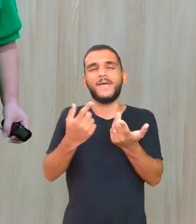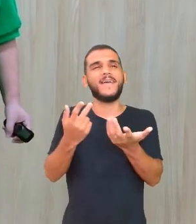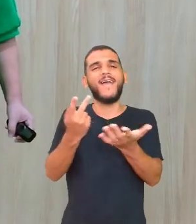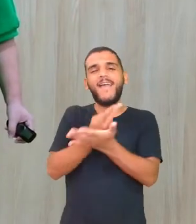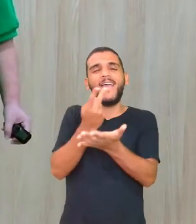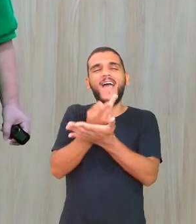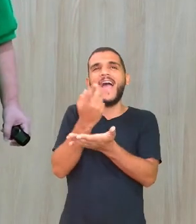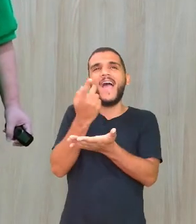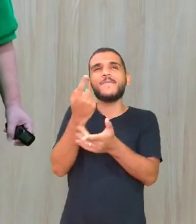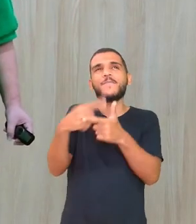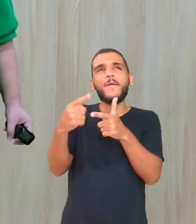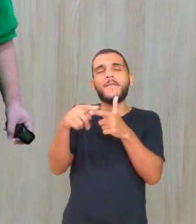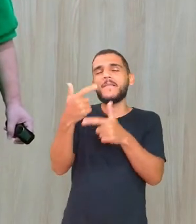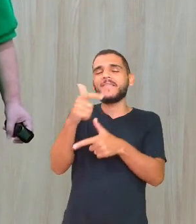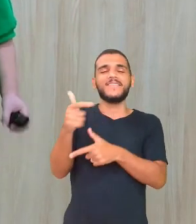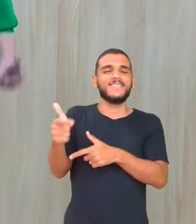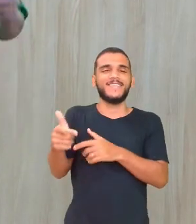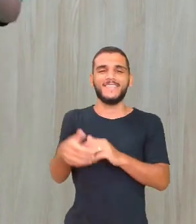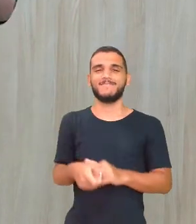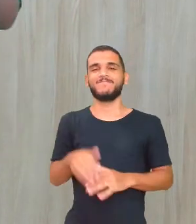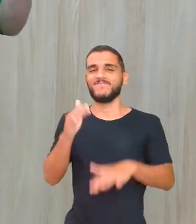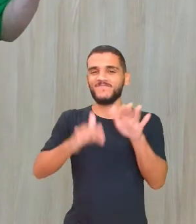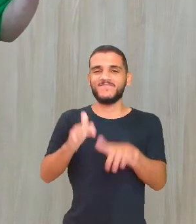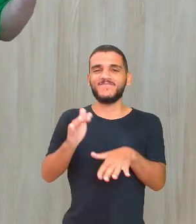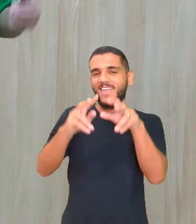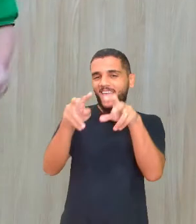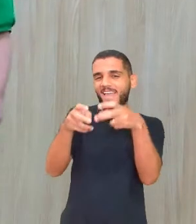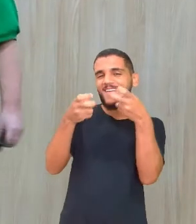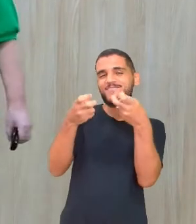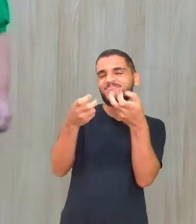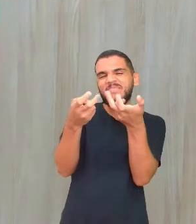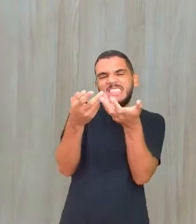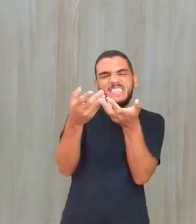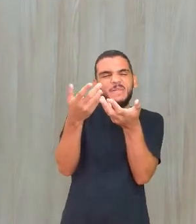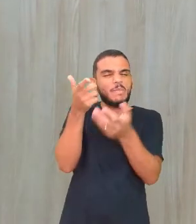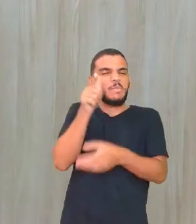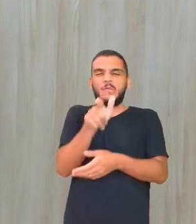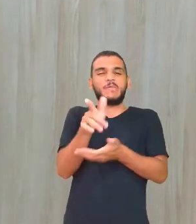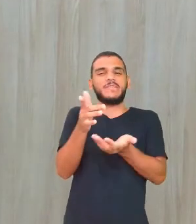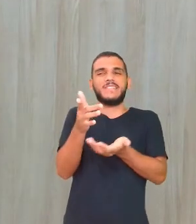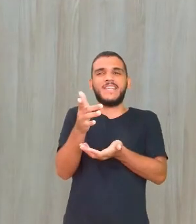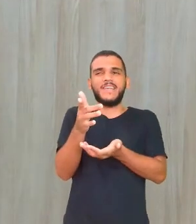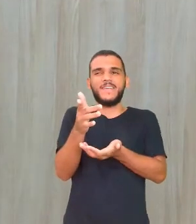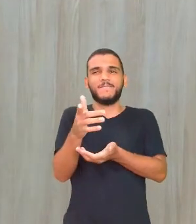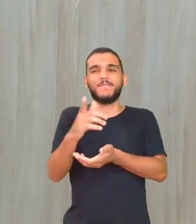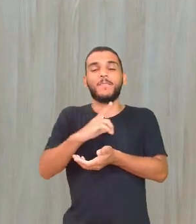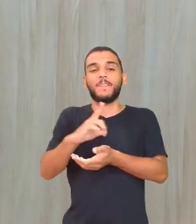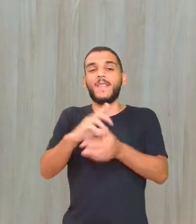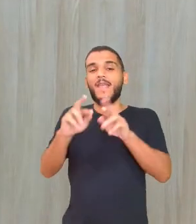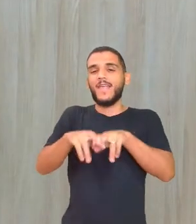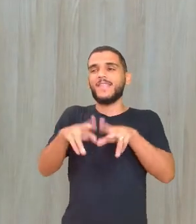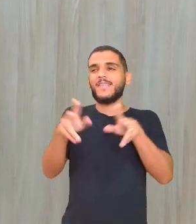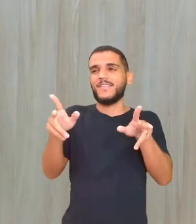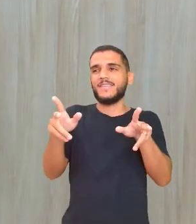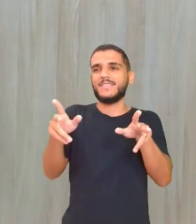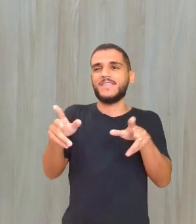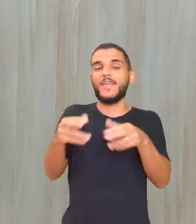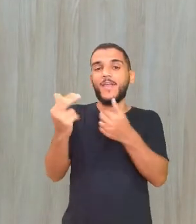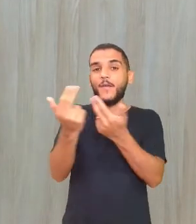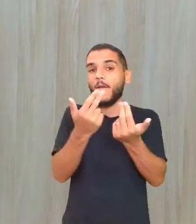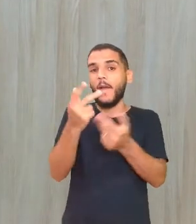problema. Porque às vezes você olha e não percebe que esta diferença, assim, foi que